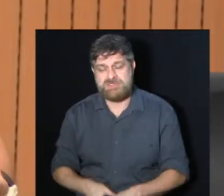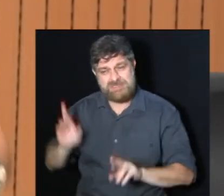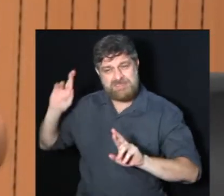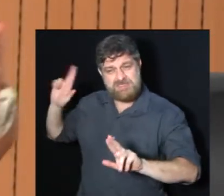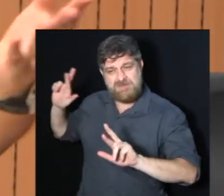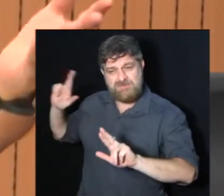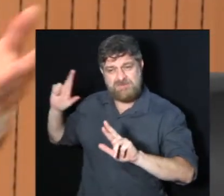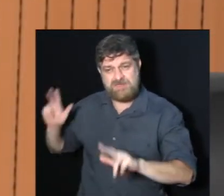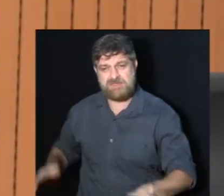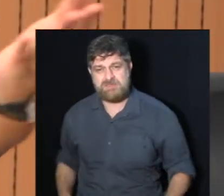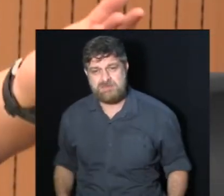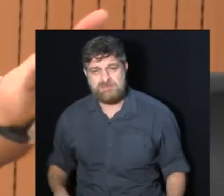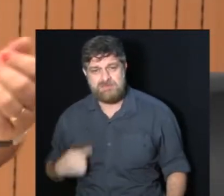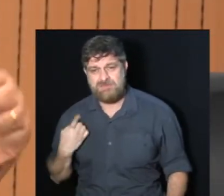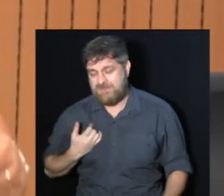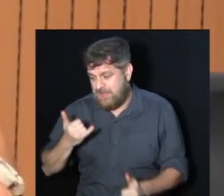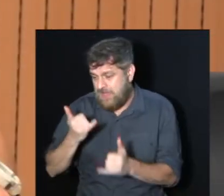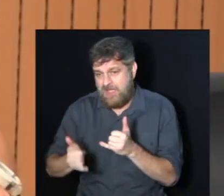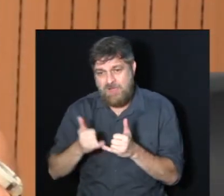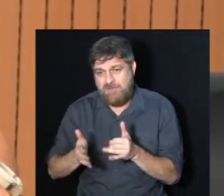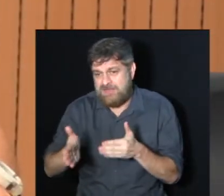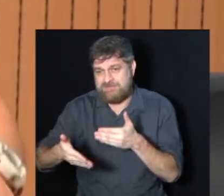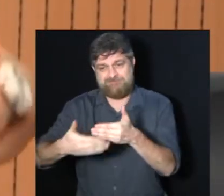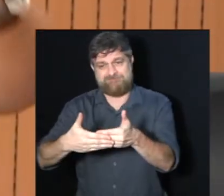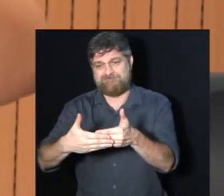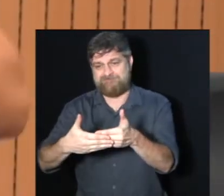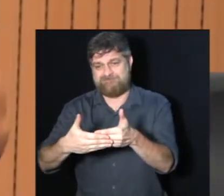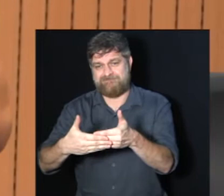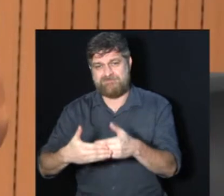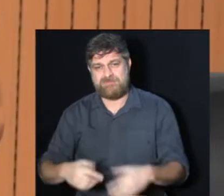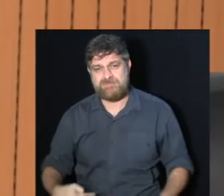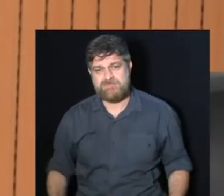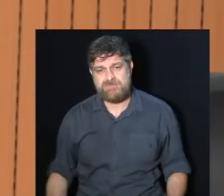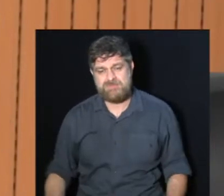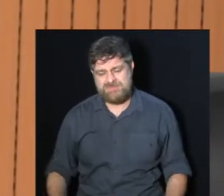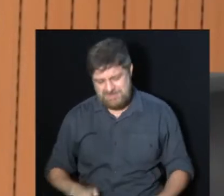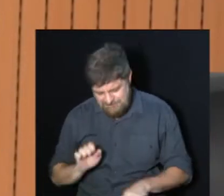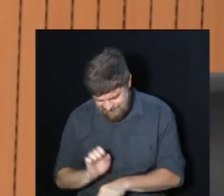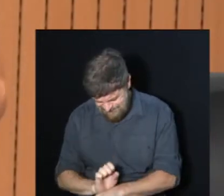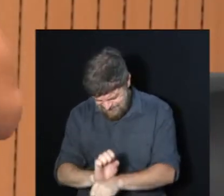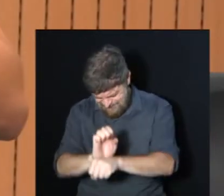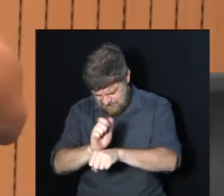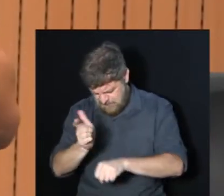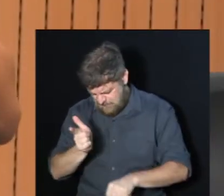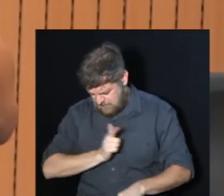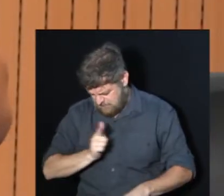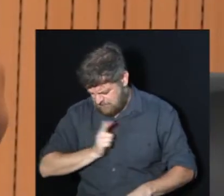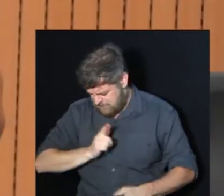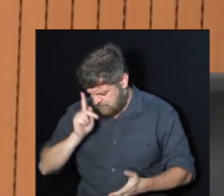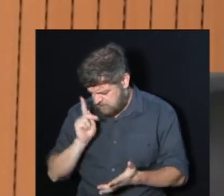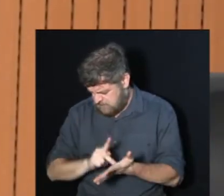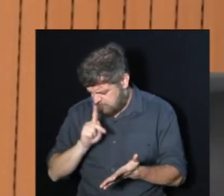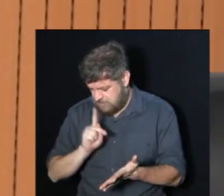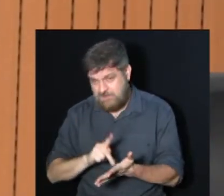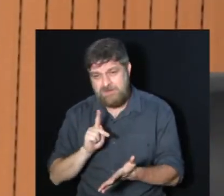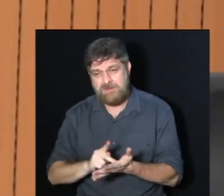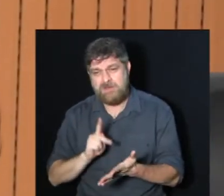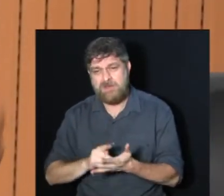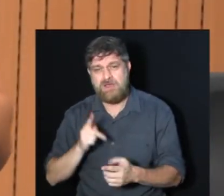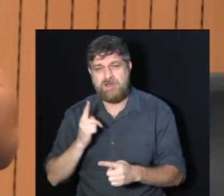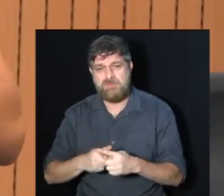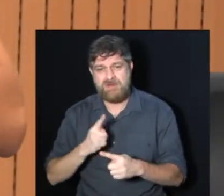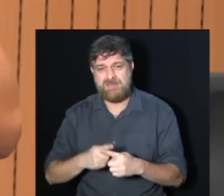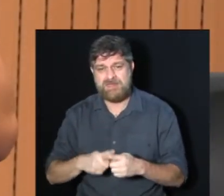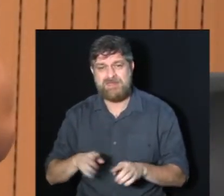Porque estamos próximos de fechar. Eu tenho a esperança, de verdade, porque, para mim, também isso é um